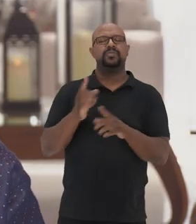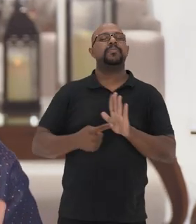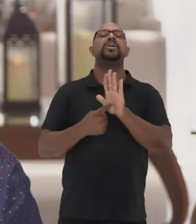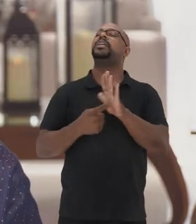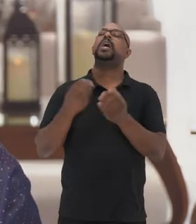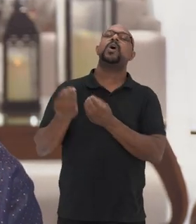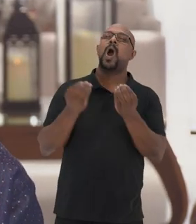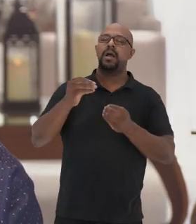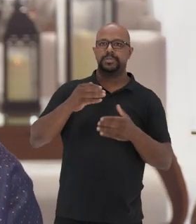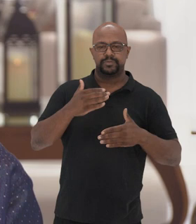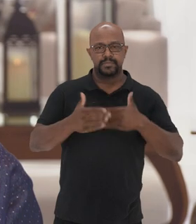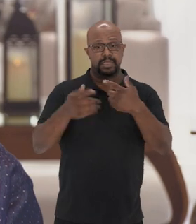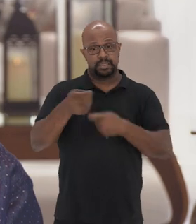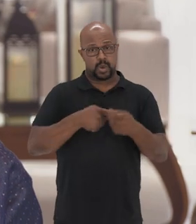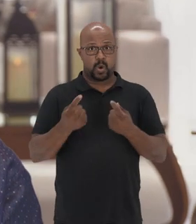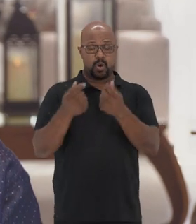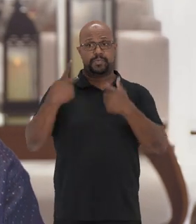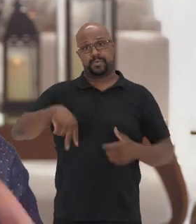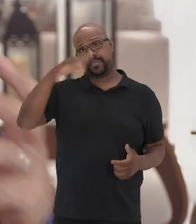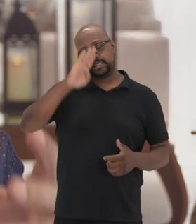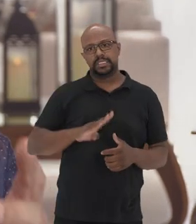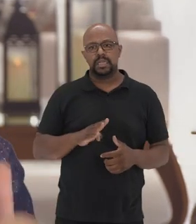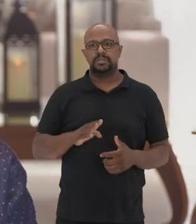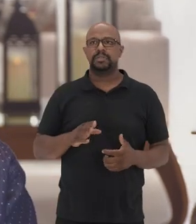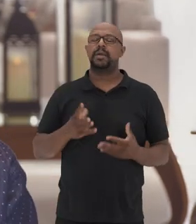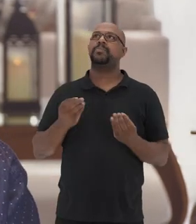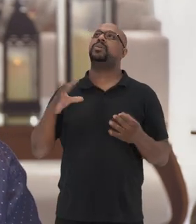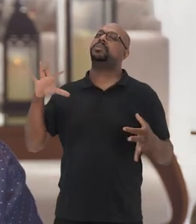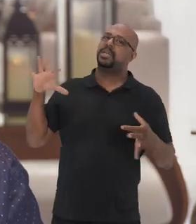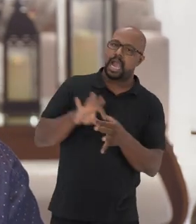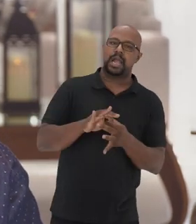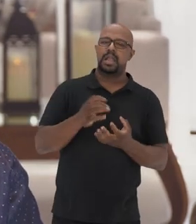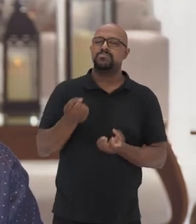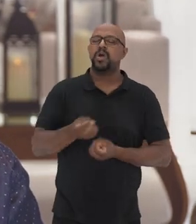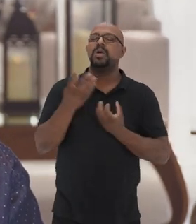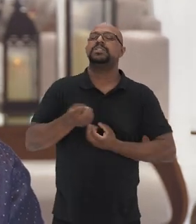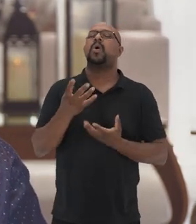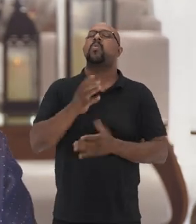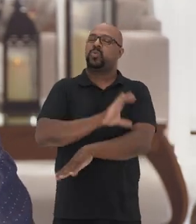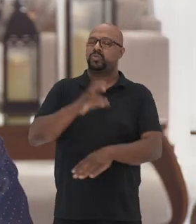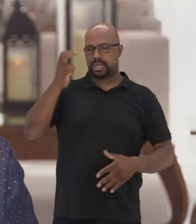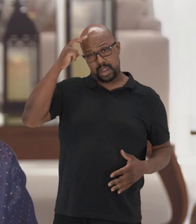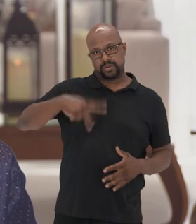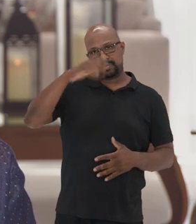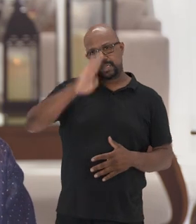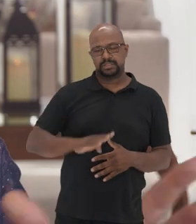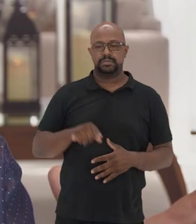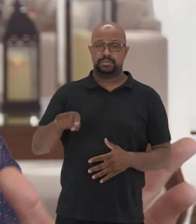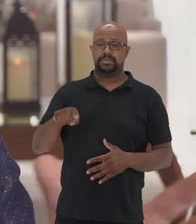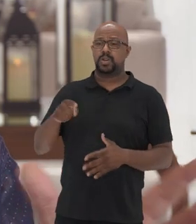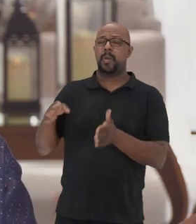como desenvolvimento econômico brasileiro tá muito ligado à produção cultural do Brasil o Porto de Salvador